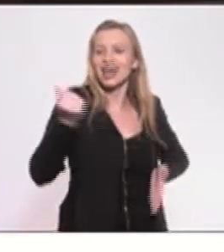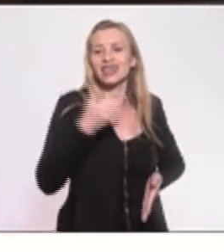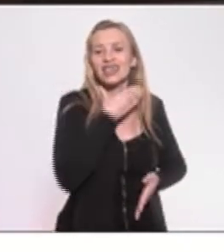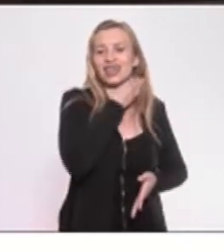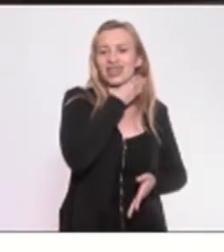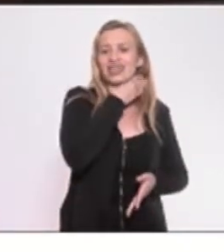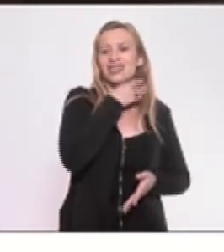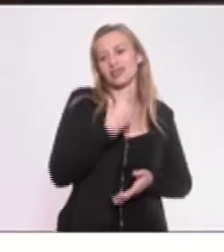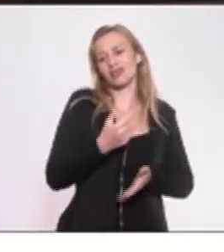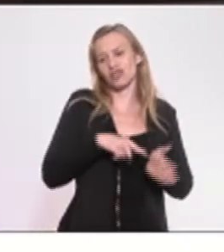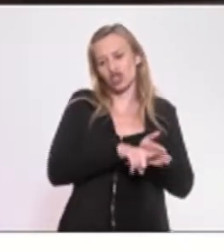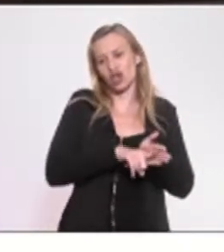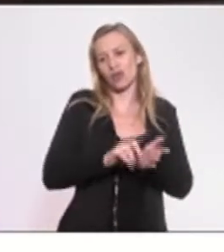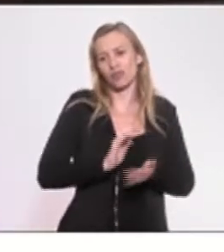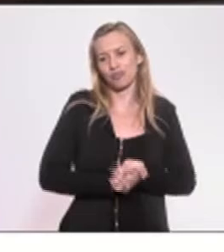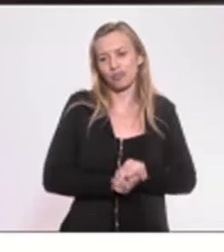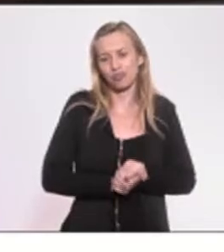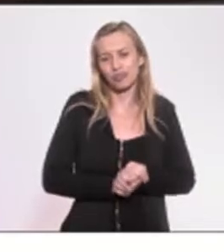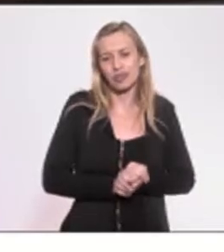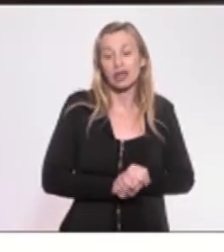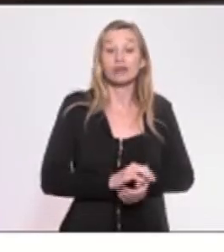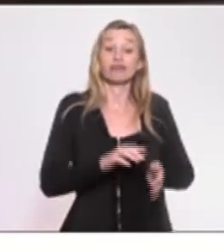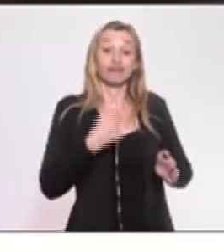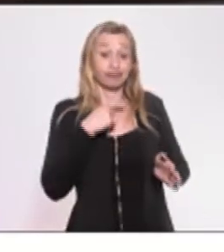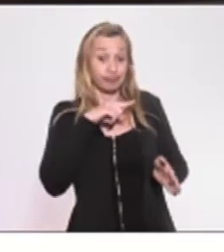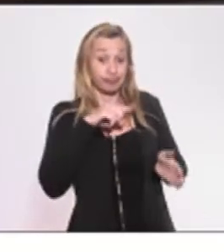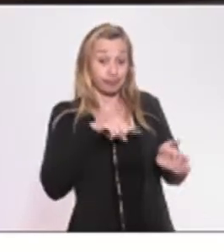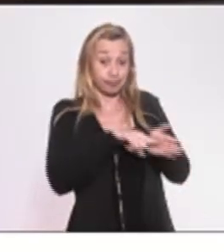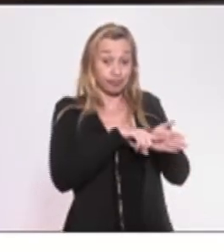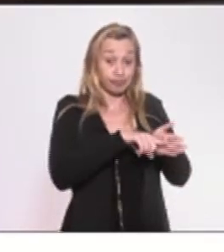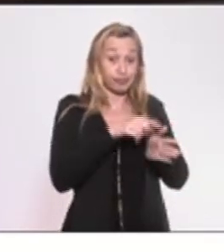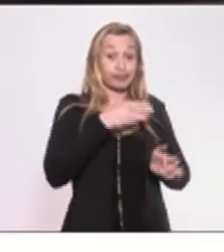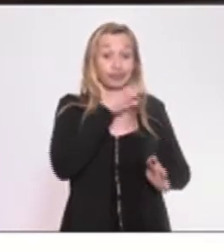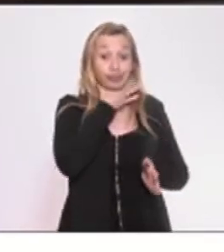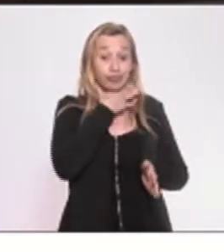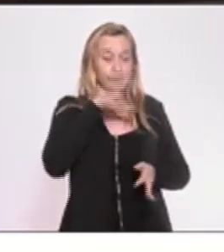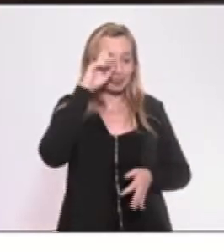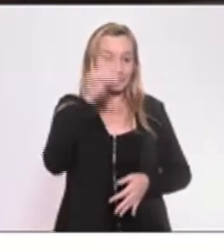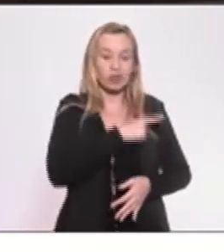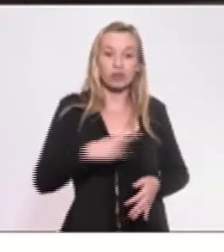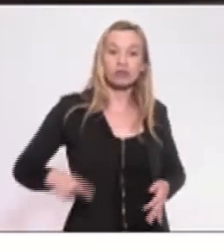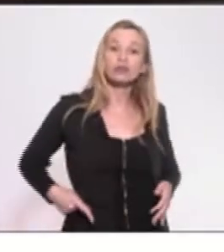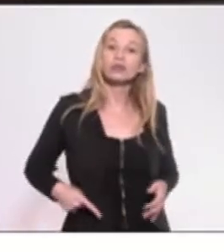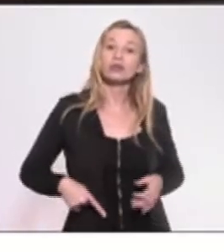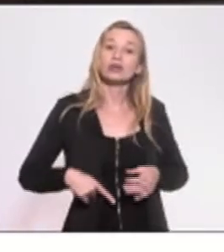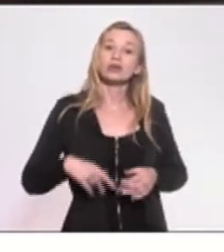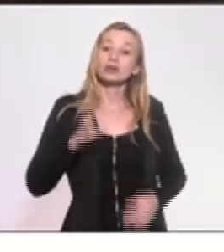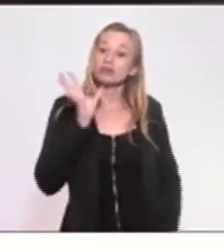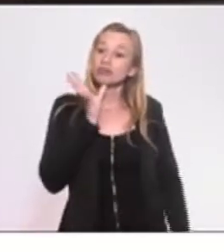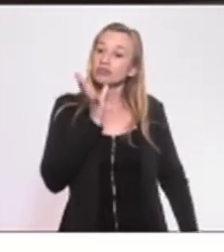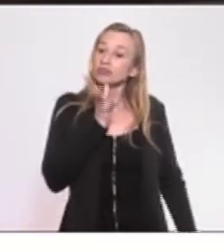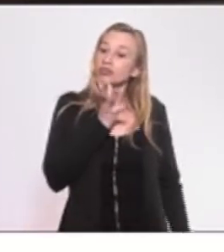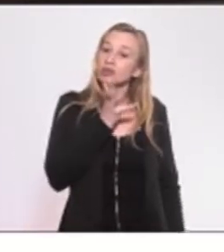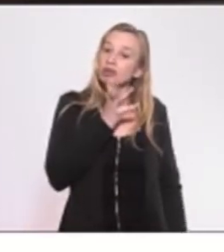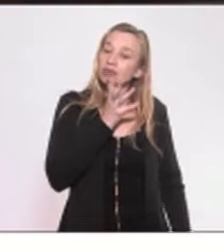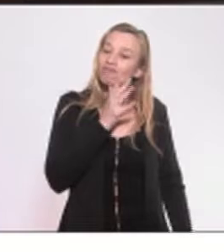fiscal. E essa crise fiscal, senhor presidente, vai durar, no